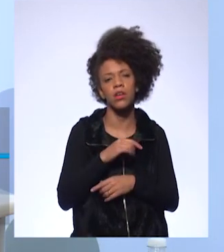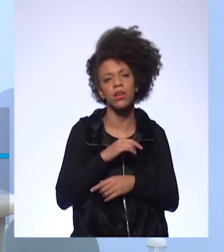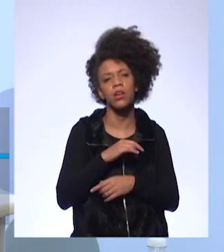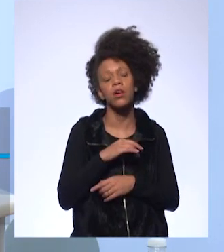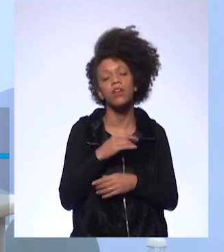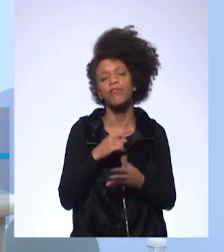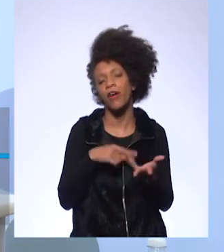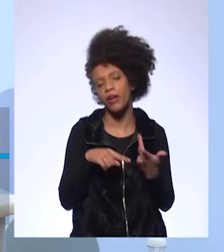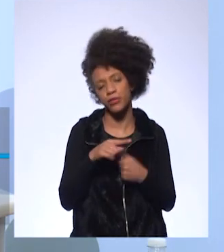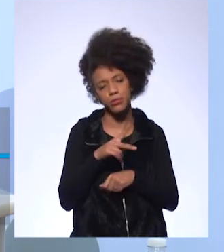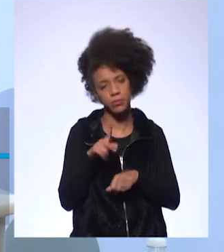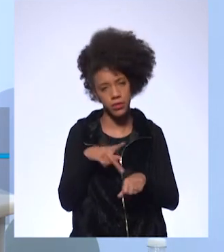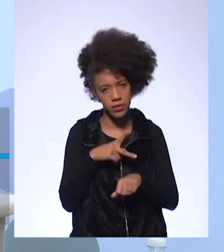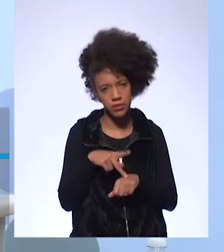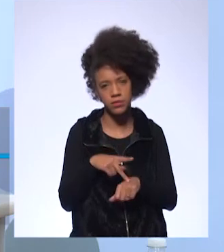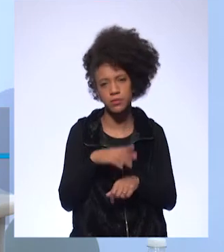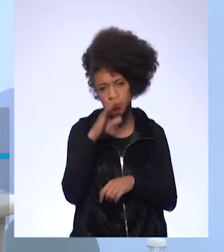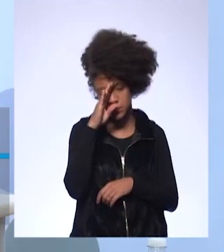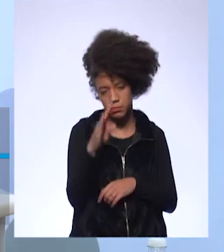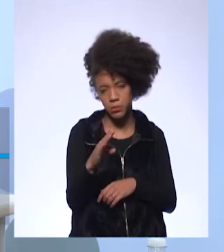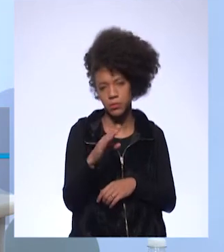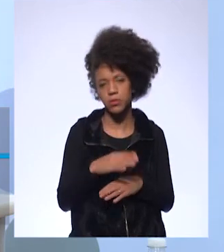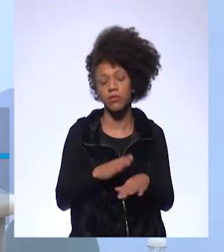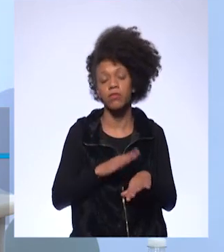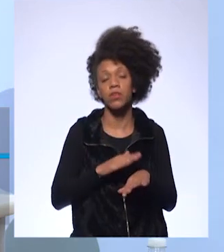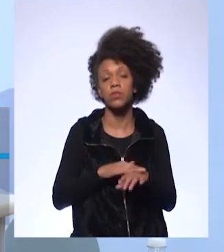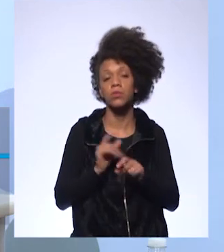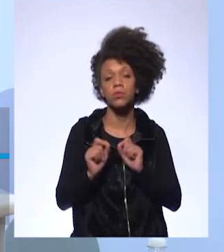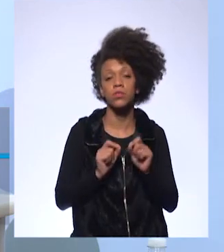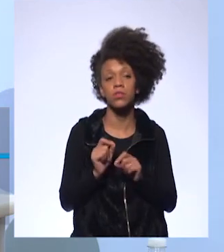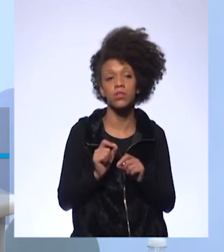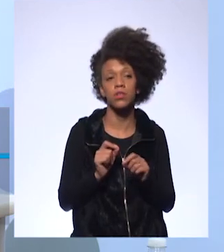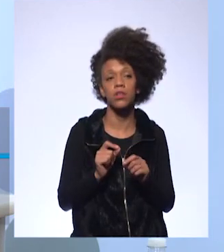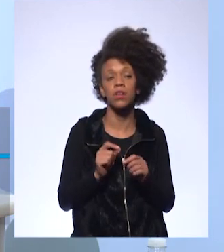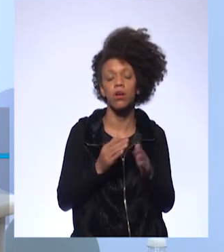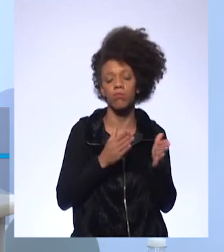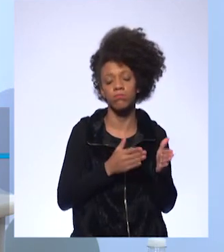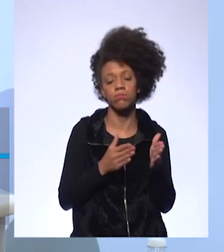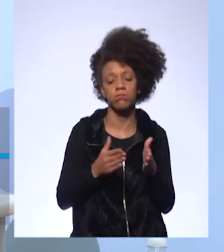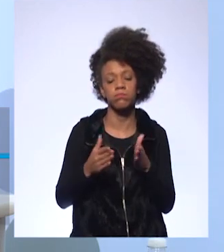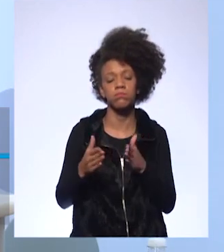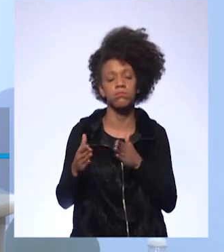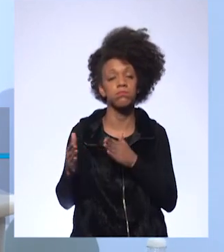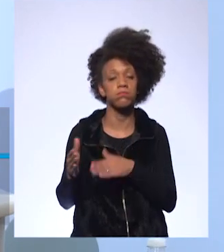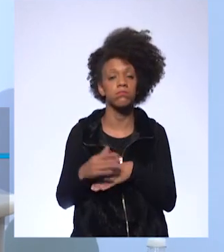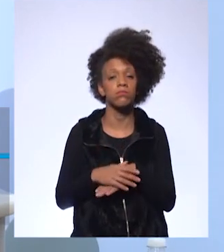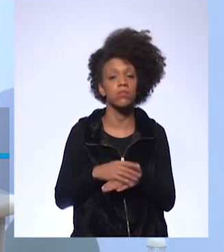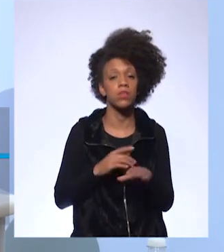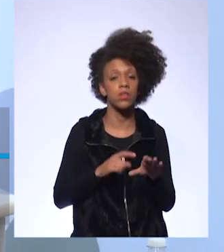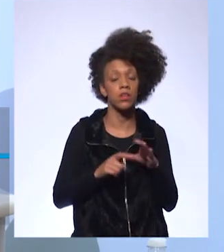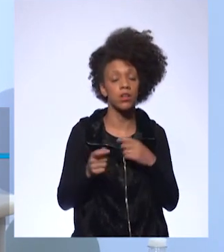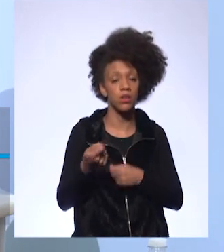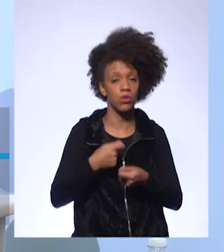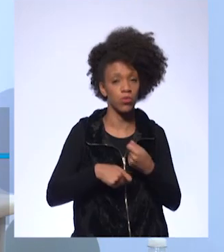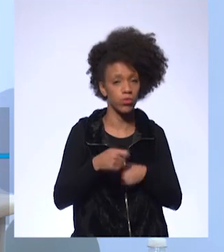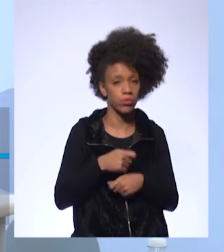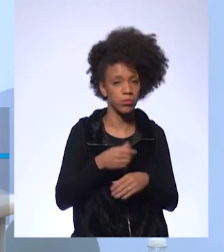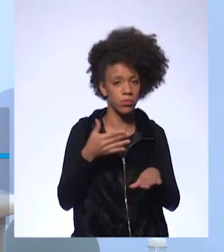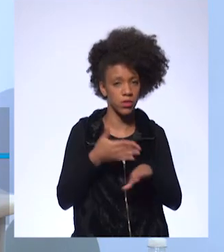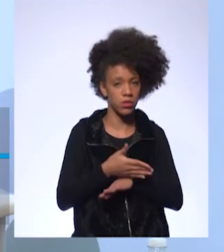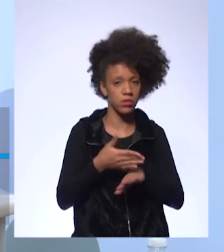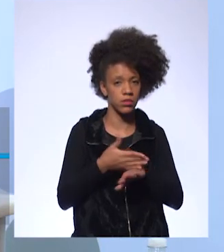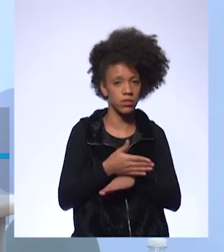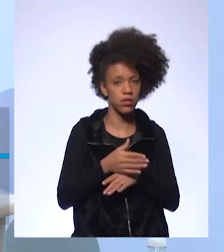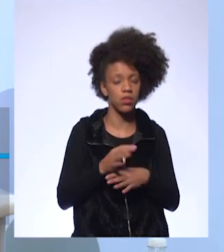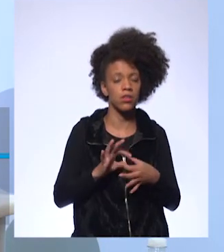da Iugoslávia, principalmente, né, faz com que esses países tenham que passar por alguns processos socioeconômicos para entrar na